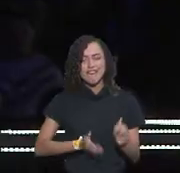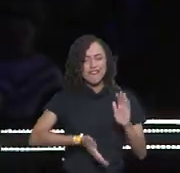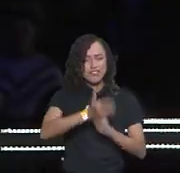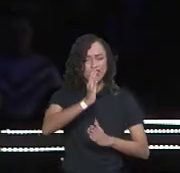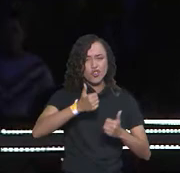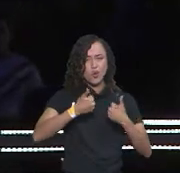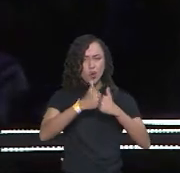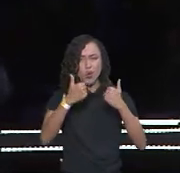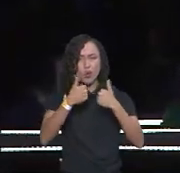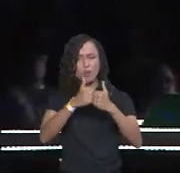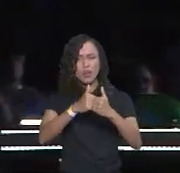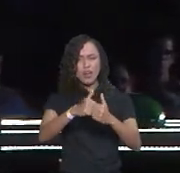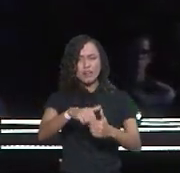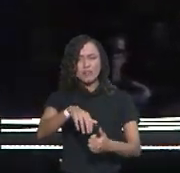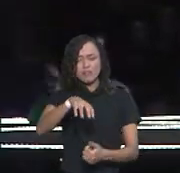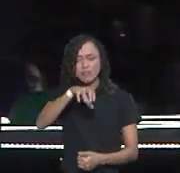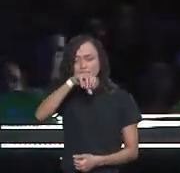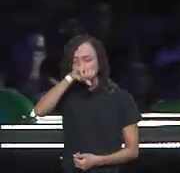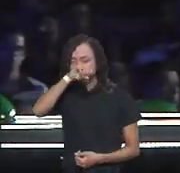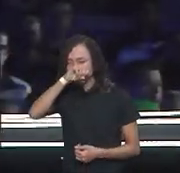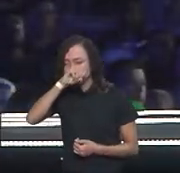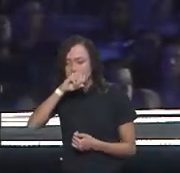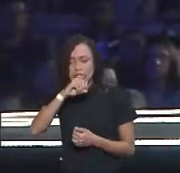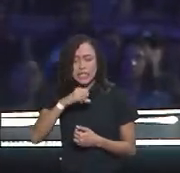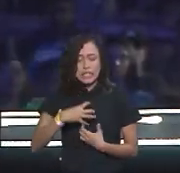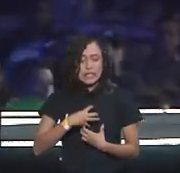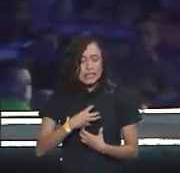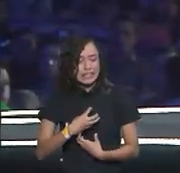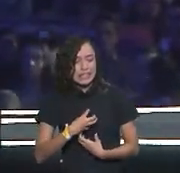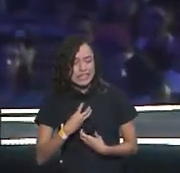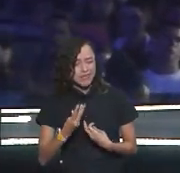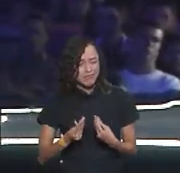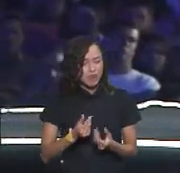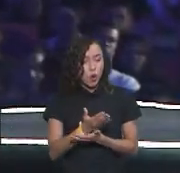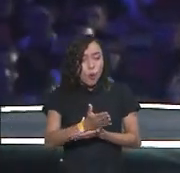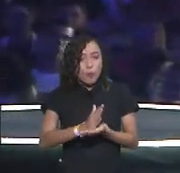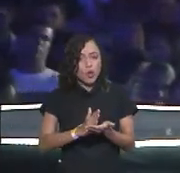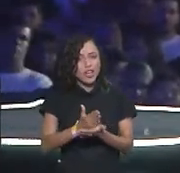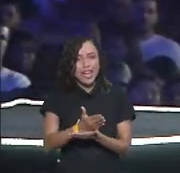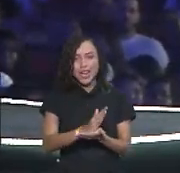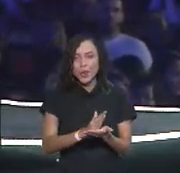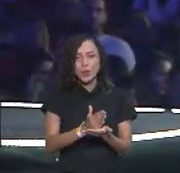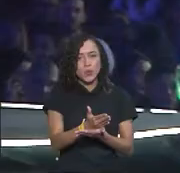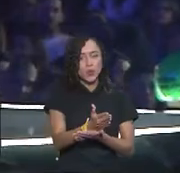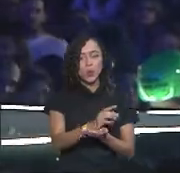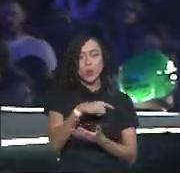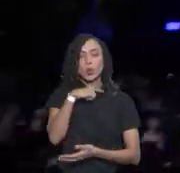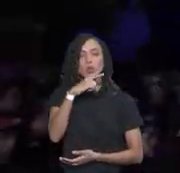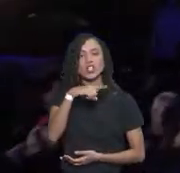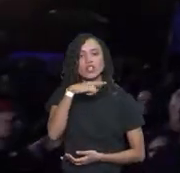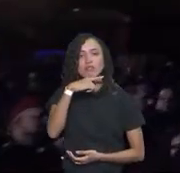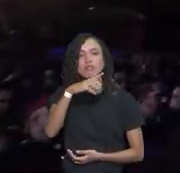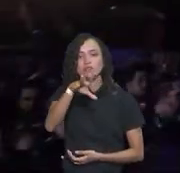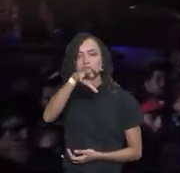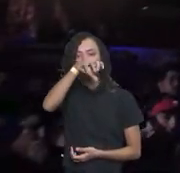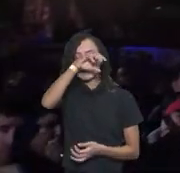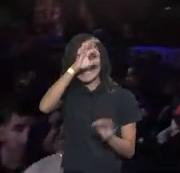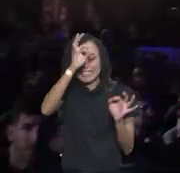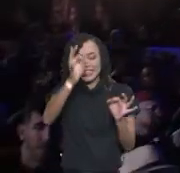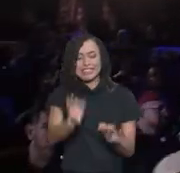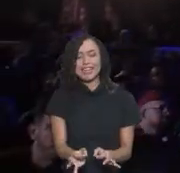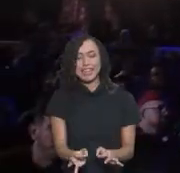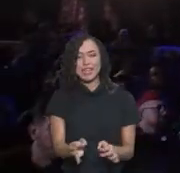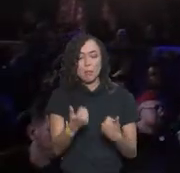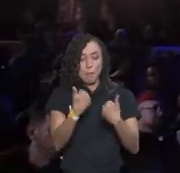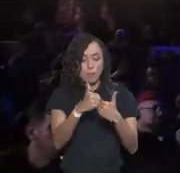era muito perfume perfume de um tipo perfume de outro perfume todo tipo de perfume eu não conseguia andar no mesmo